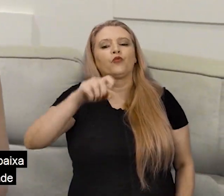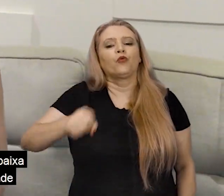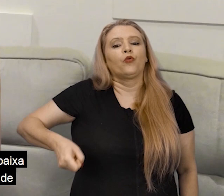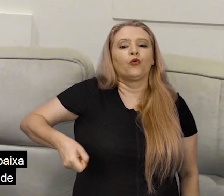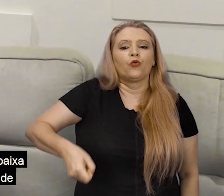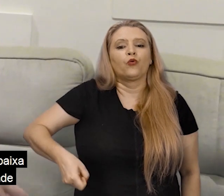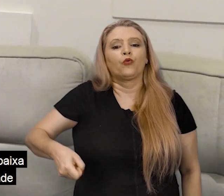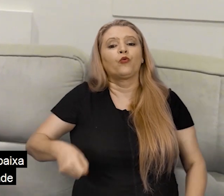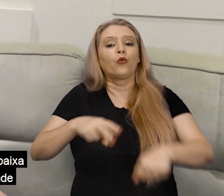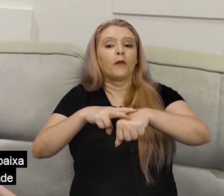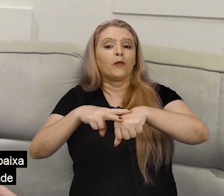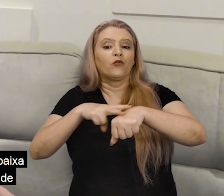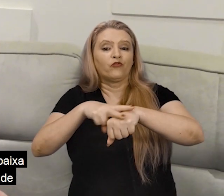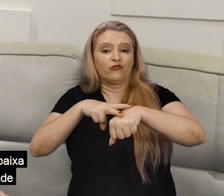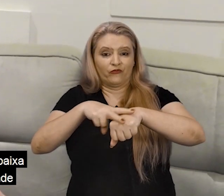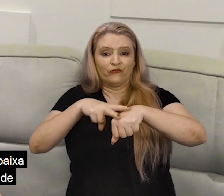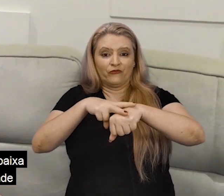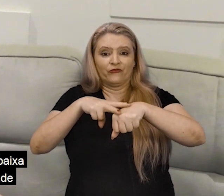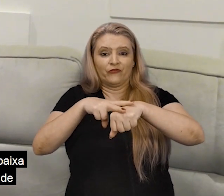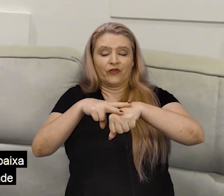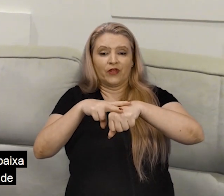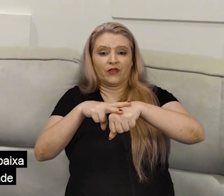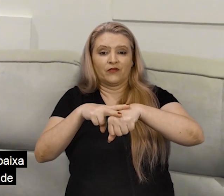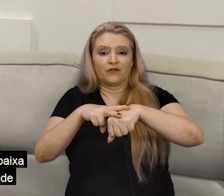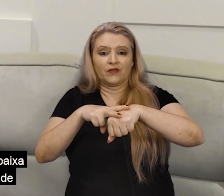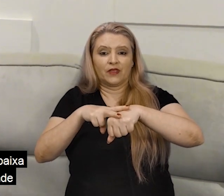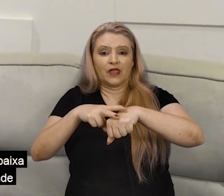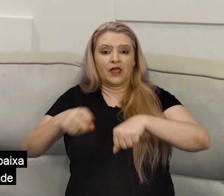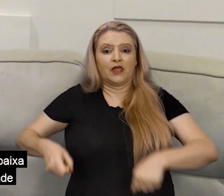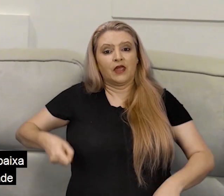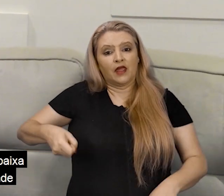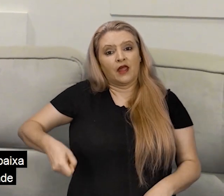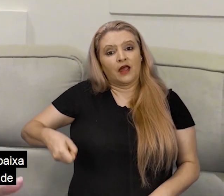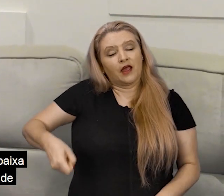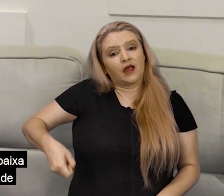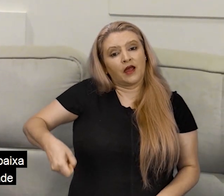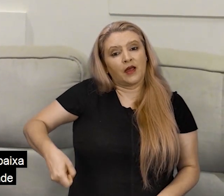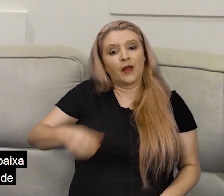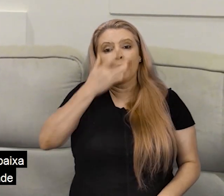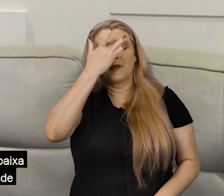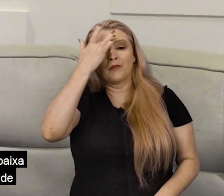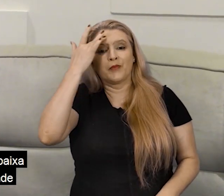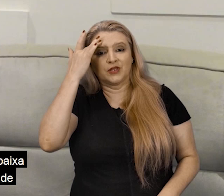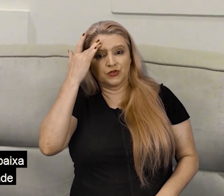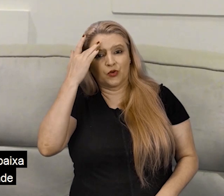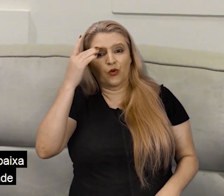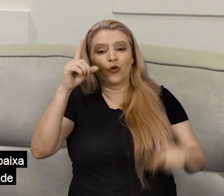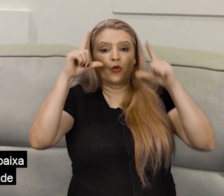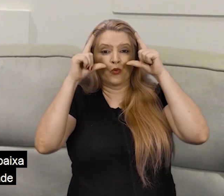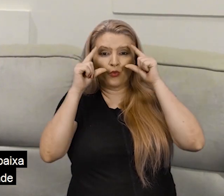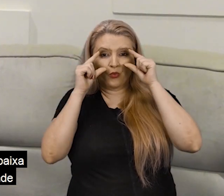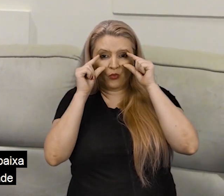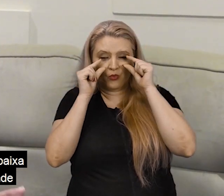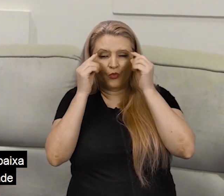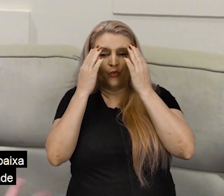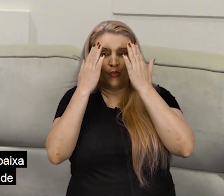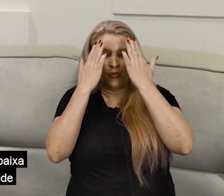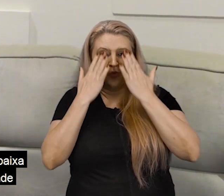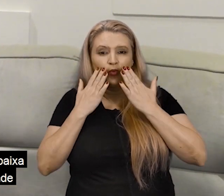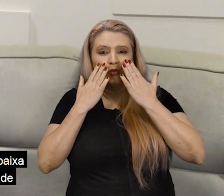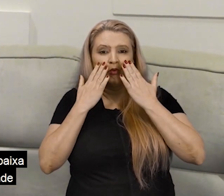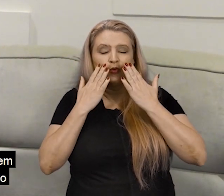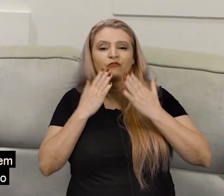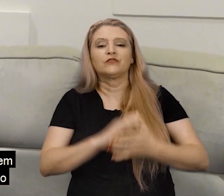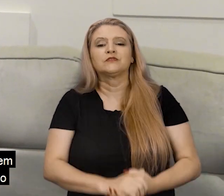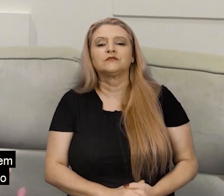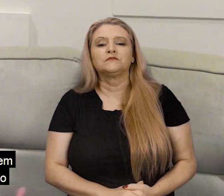bengala verde, que é uma bengala para as pessoas que têm baixa visão, que ela tem o objetivo de que